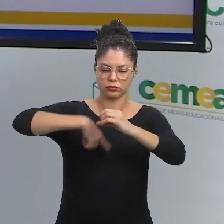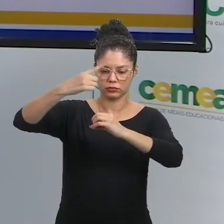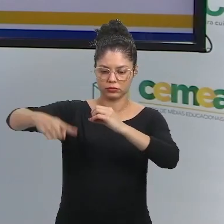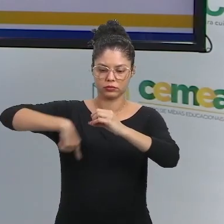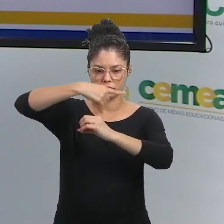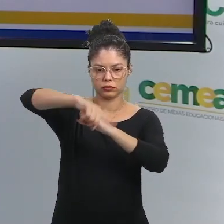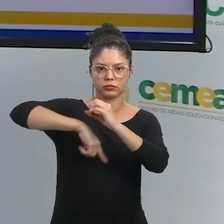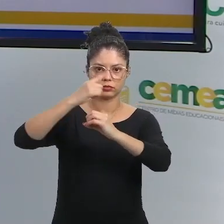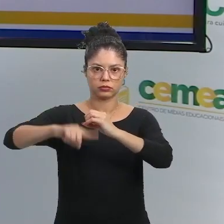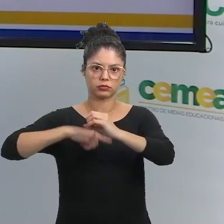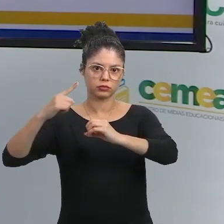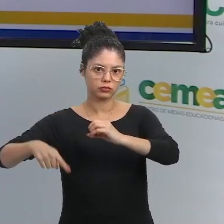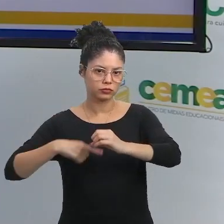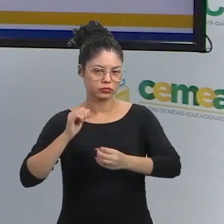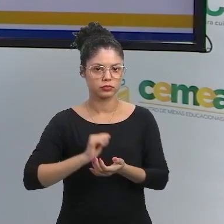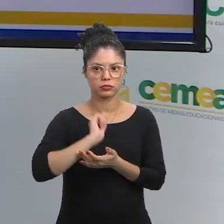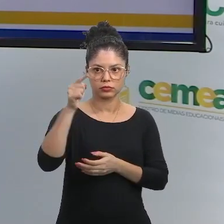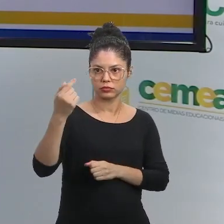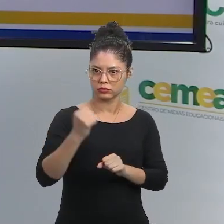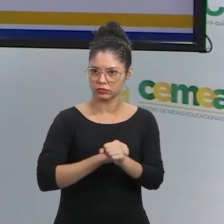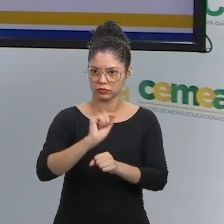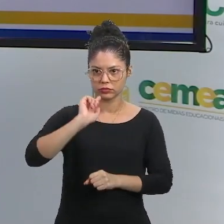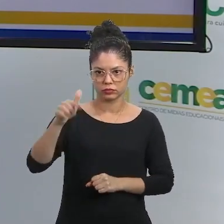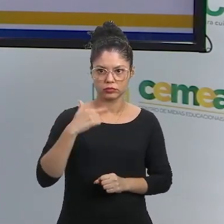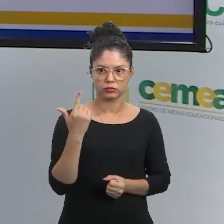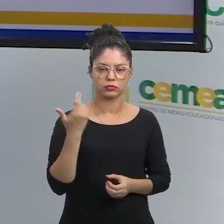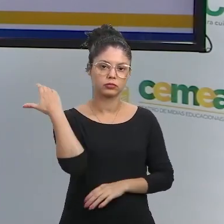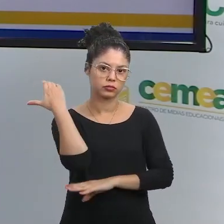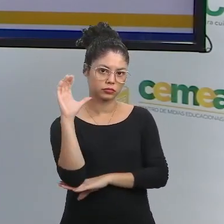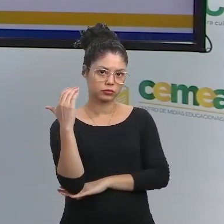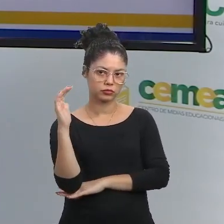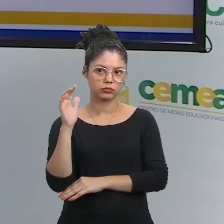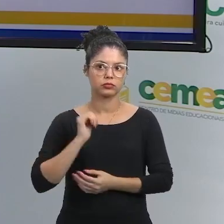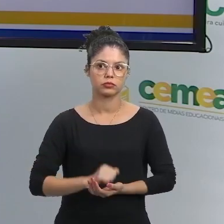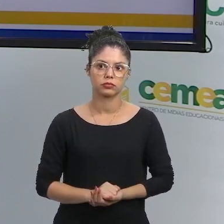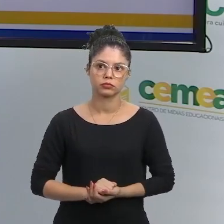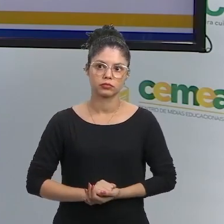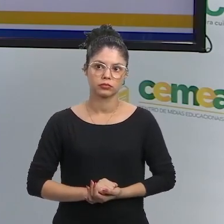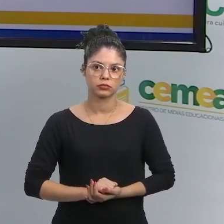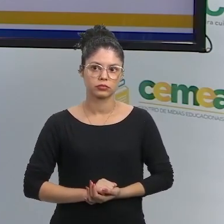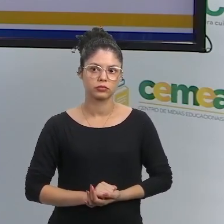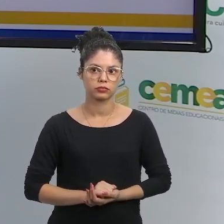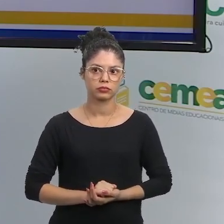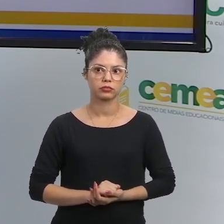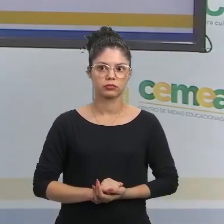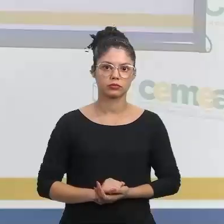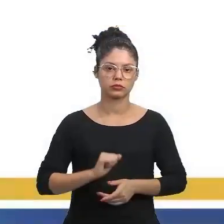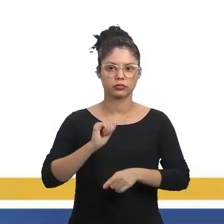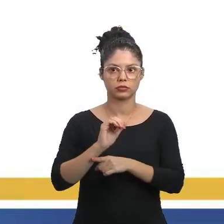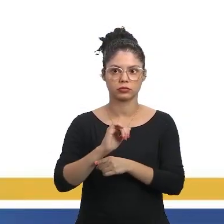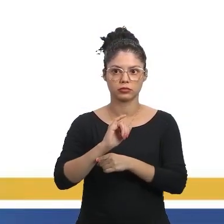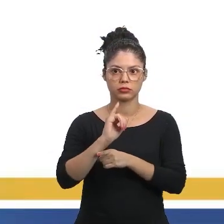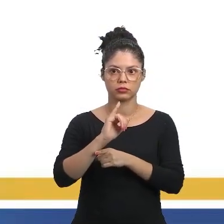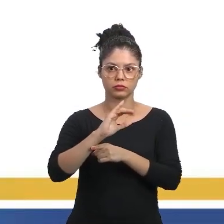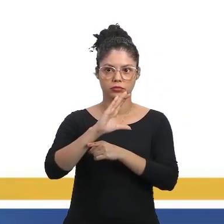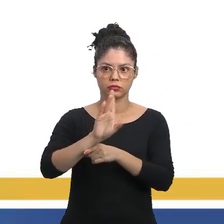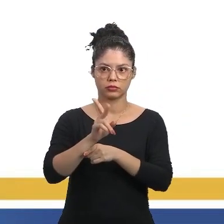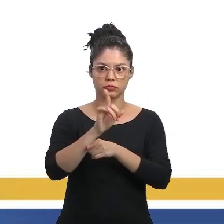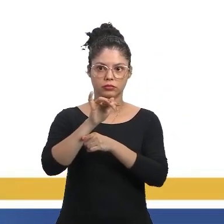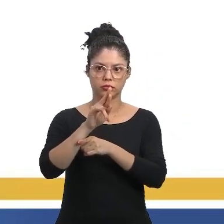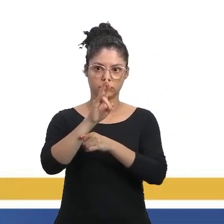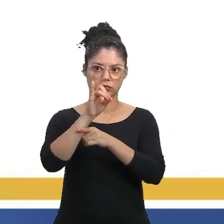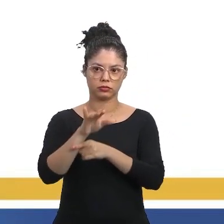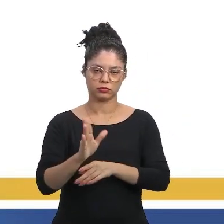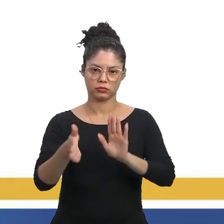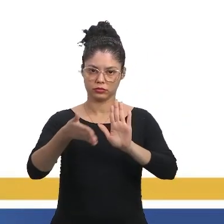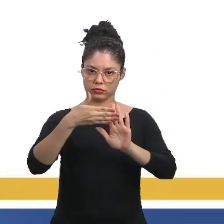núcleo. Alguns anos depois, teve um cientista chamado James Chadwick. Ele